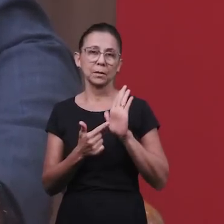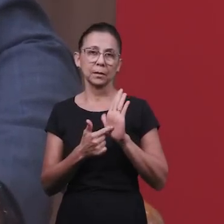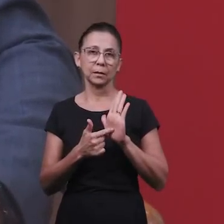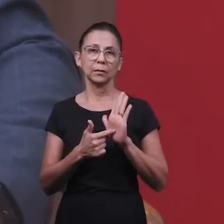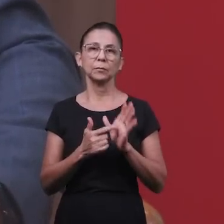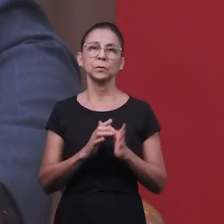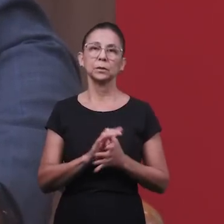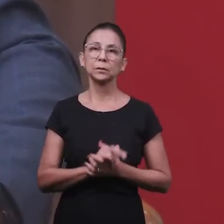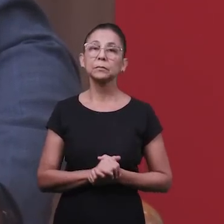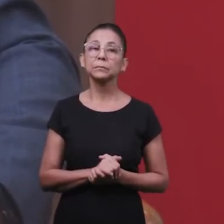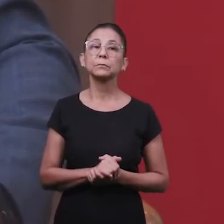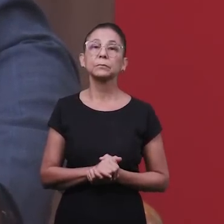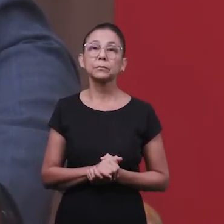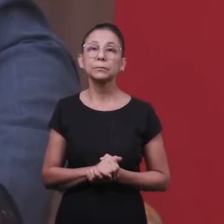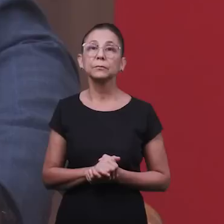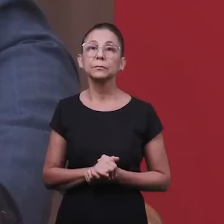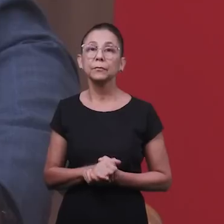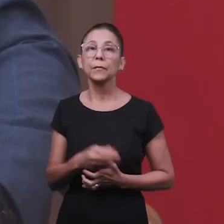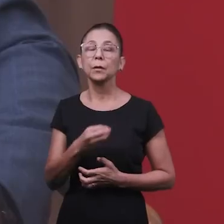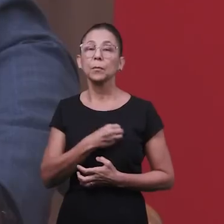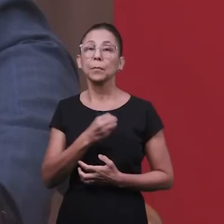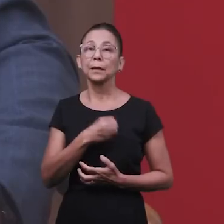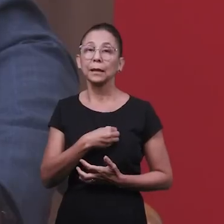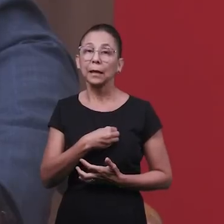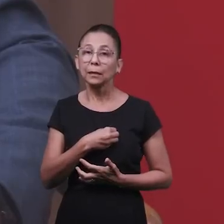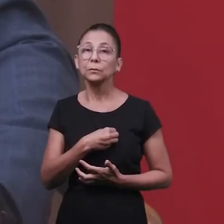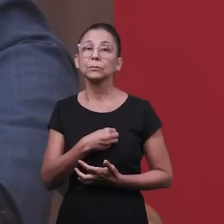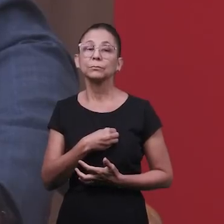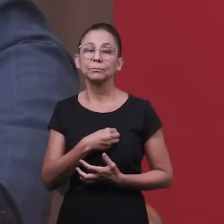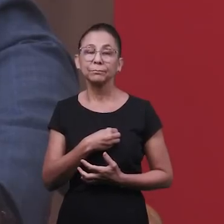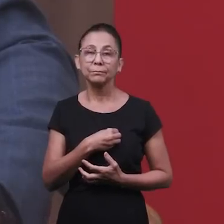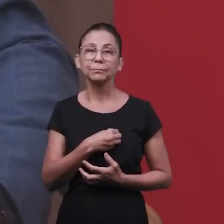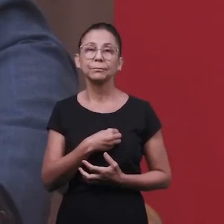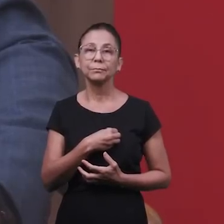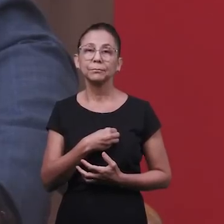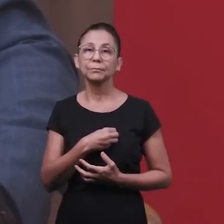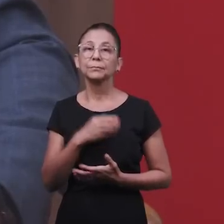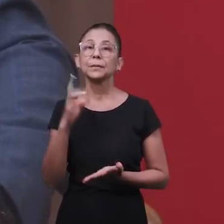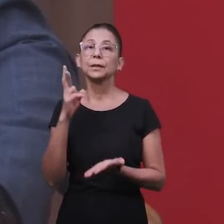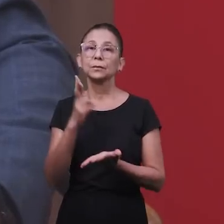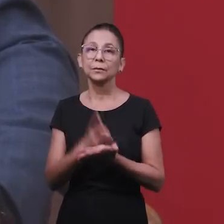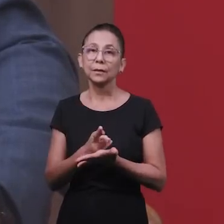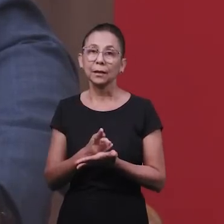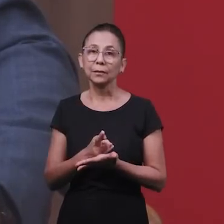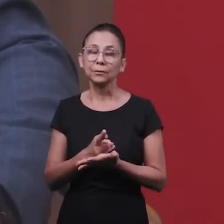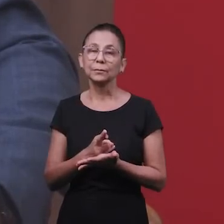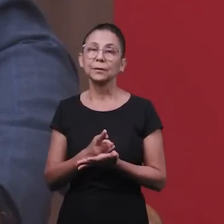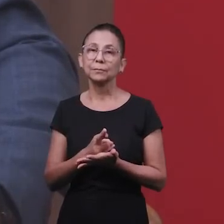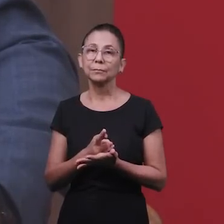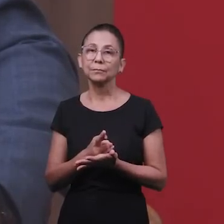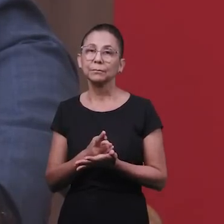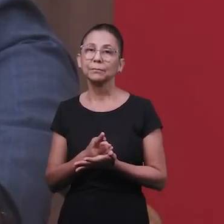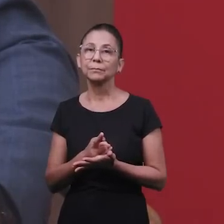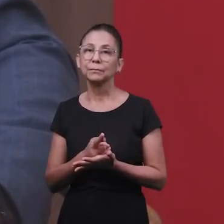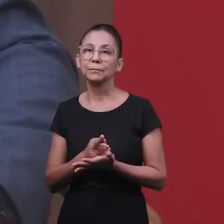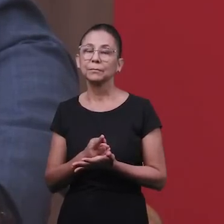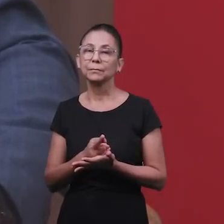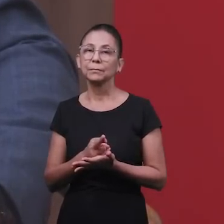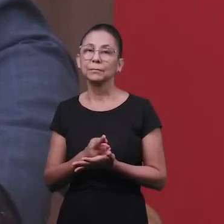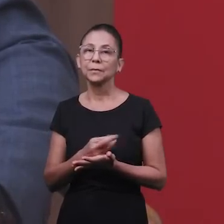quantos danos o pecado pode trazer à nossa vida